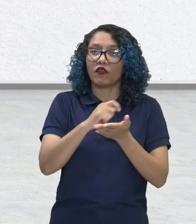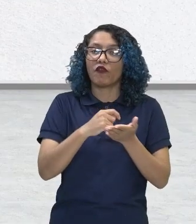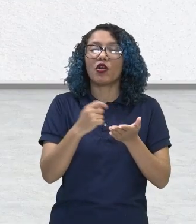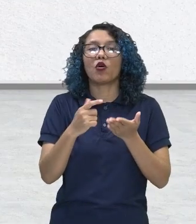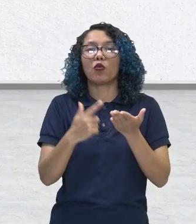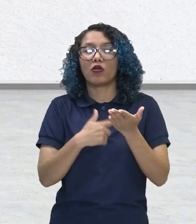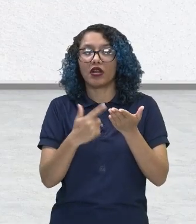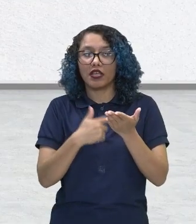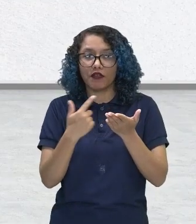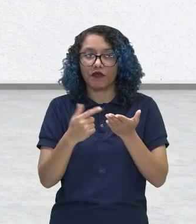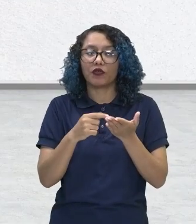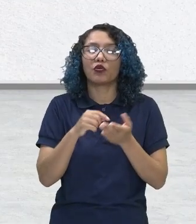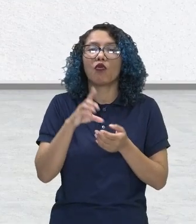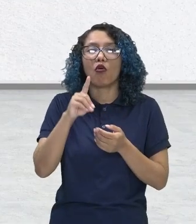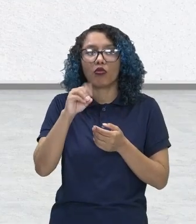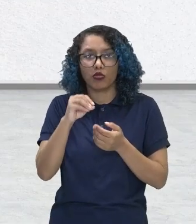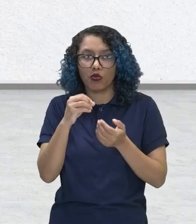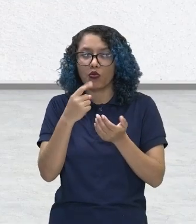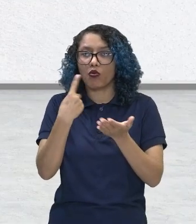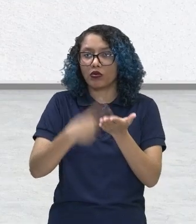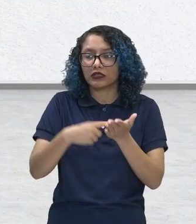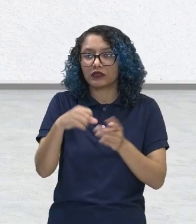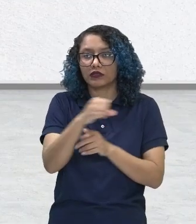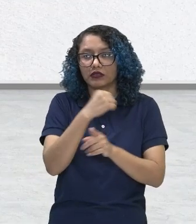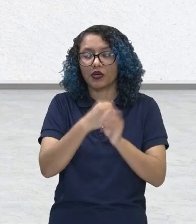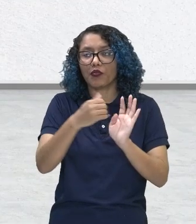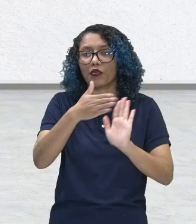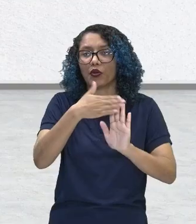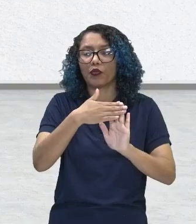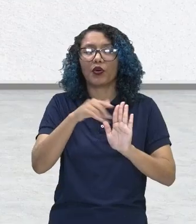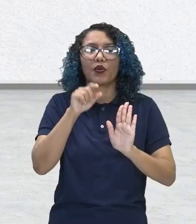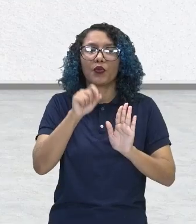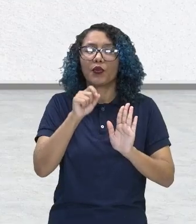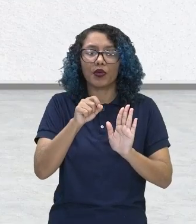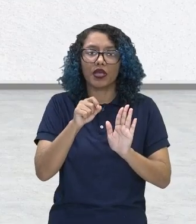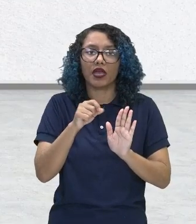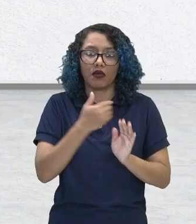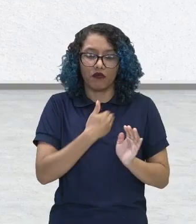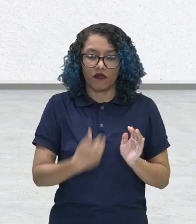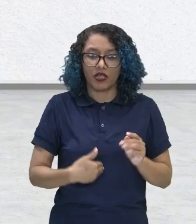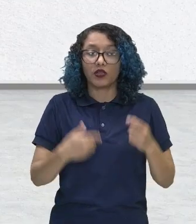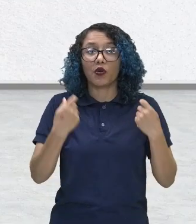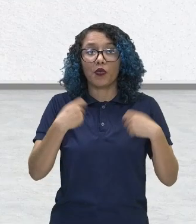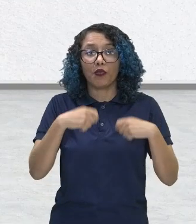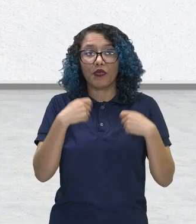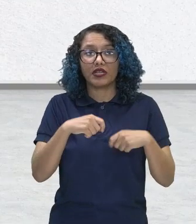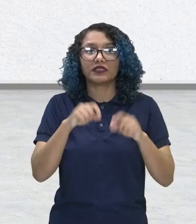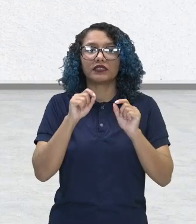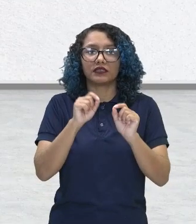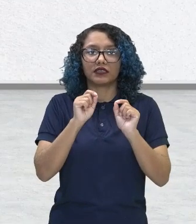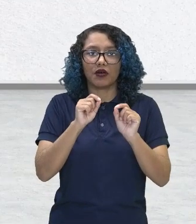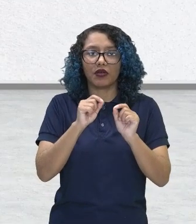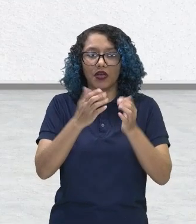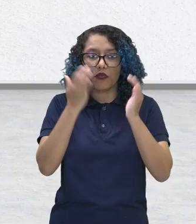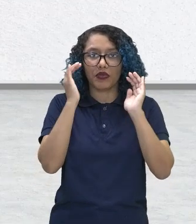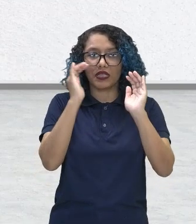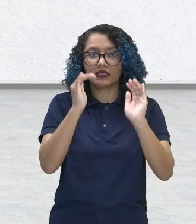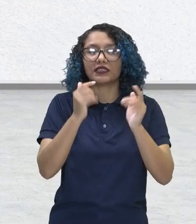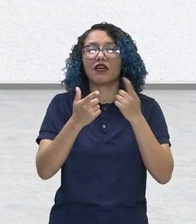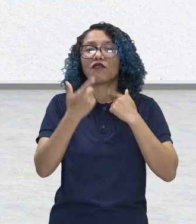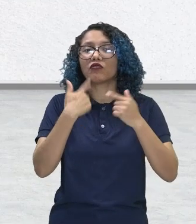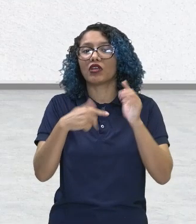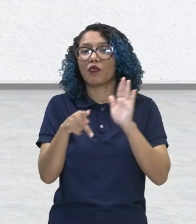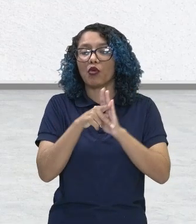Social, onde ele propõe que o Estado deve refletir a vontade geral do povo,